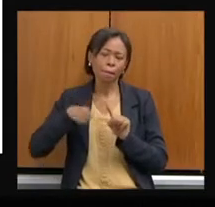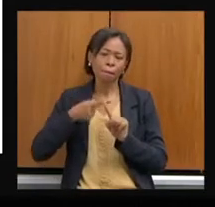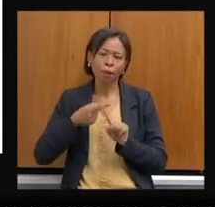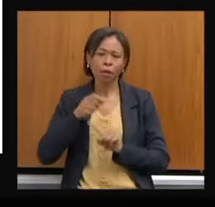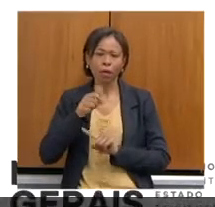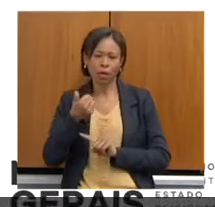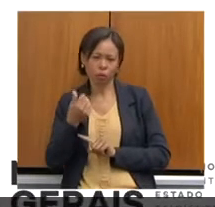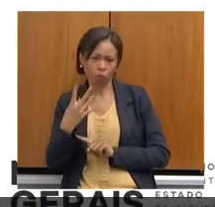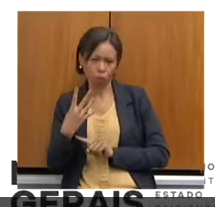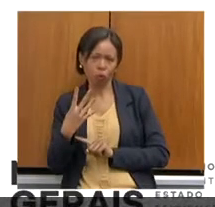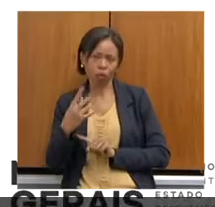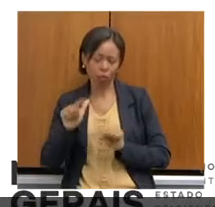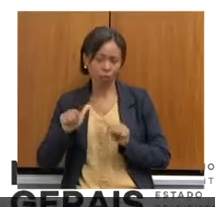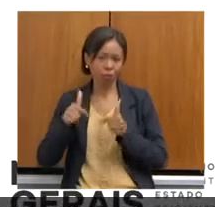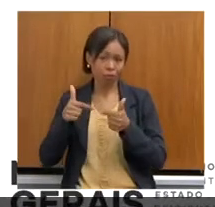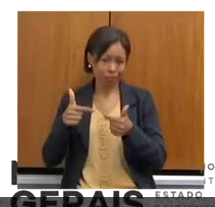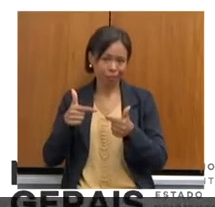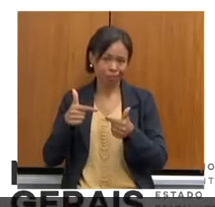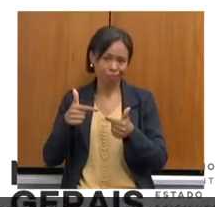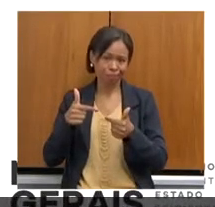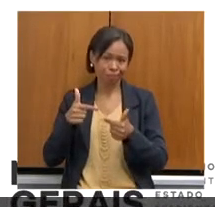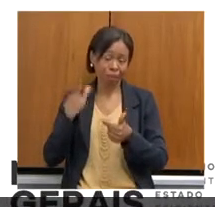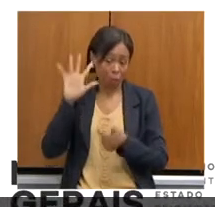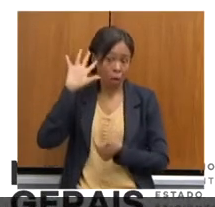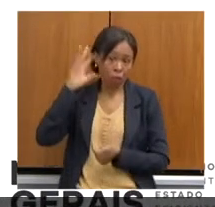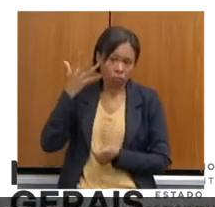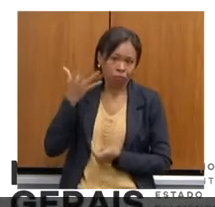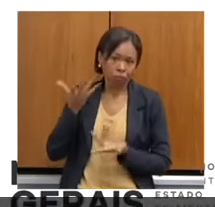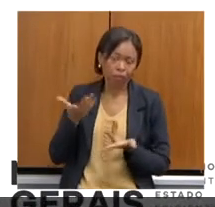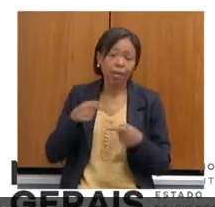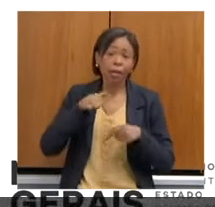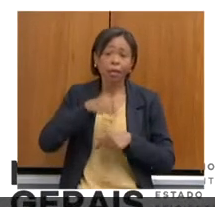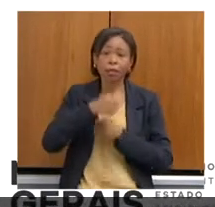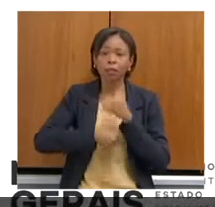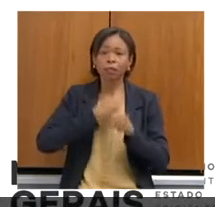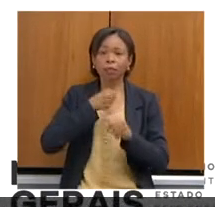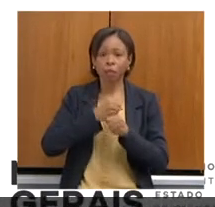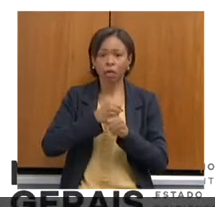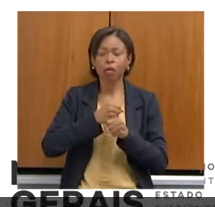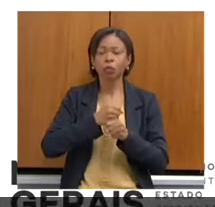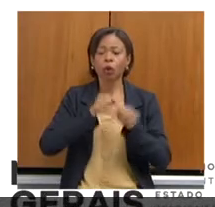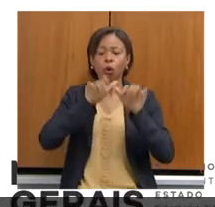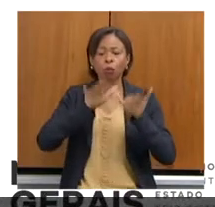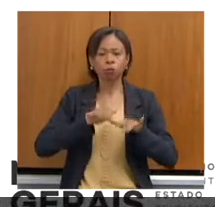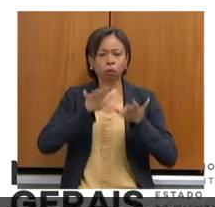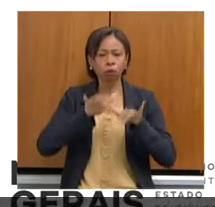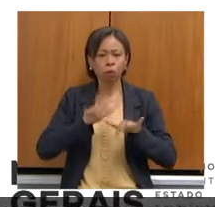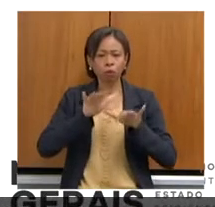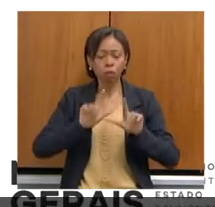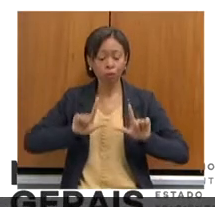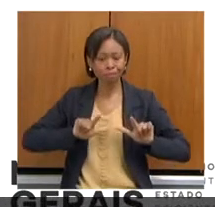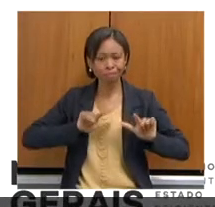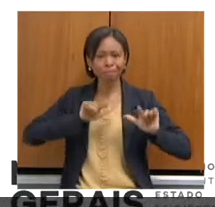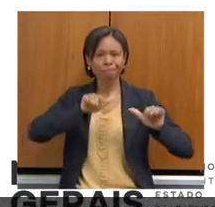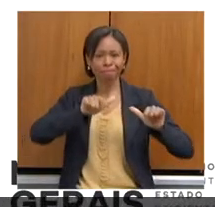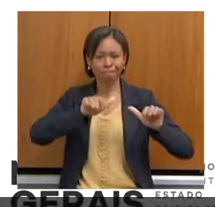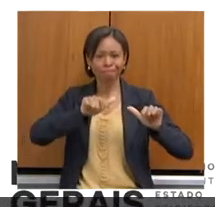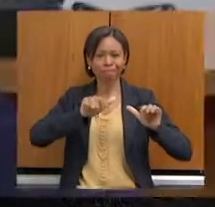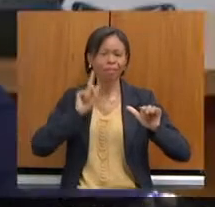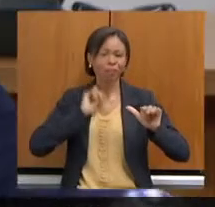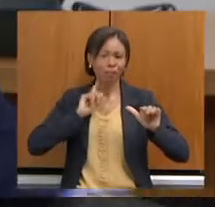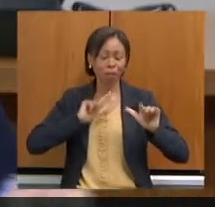fase de consolidação dos resultados esse ano nosso programa certifica minas já emitiu 363 certificados